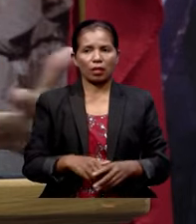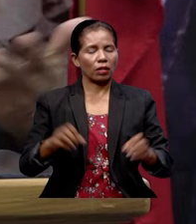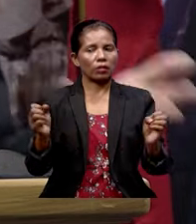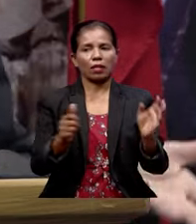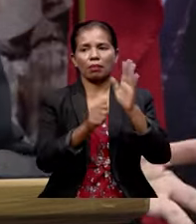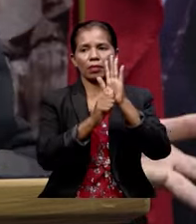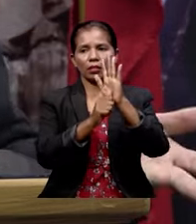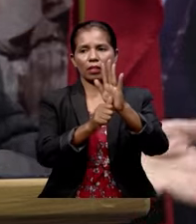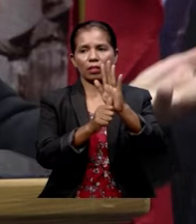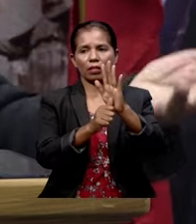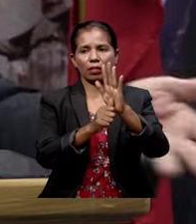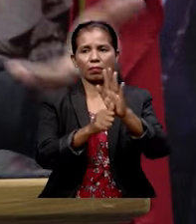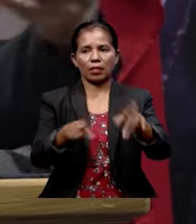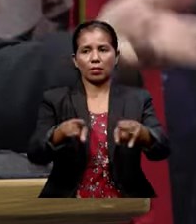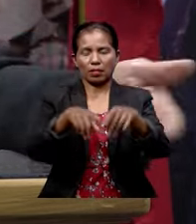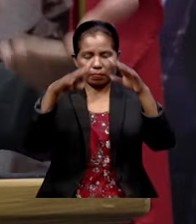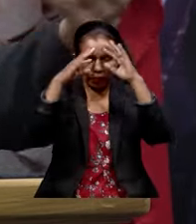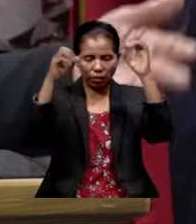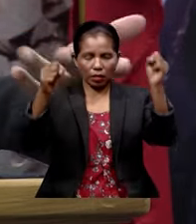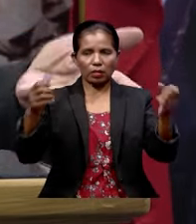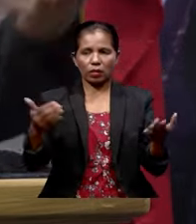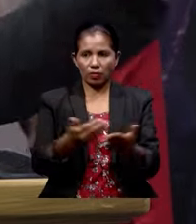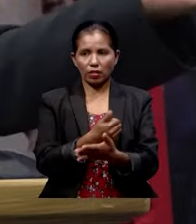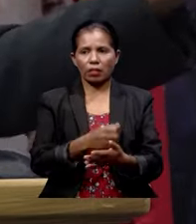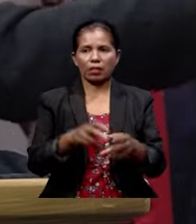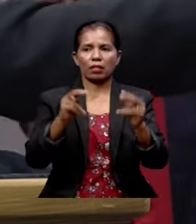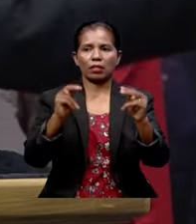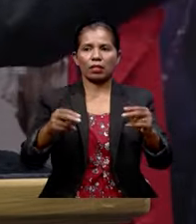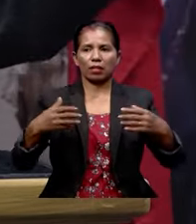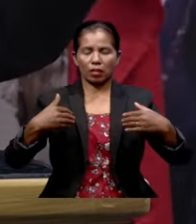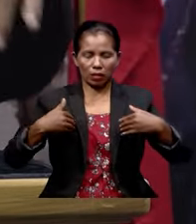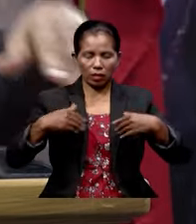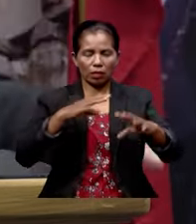apresentar a Raul ao presidente foi uma, mas não tem que ir a contato